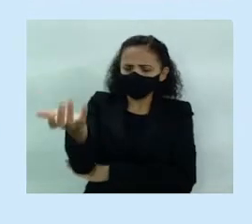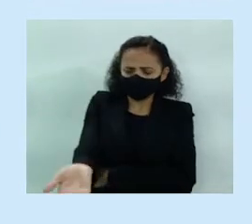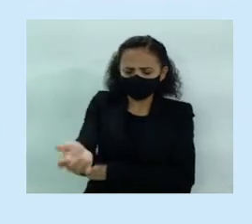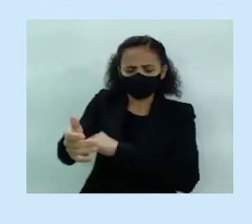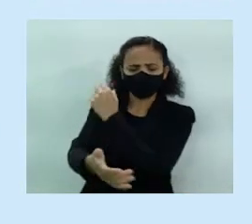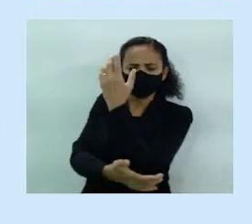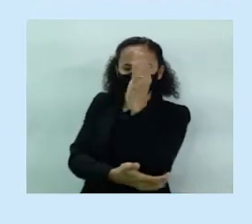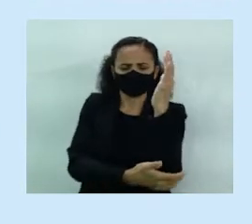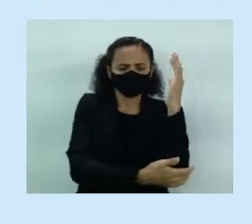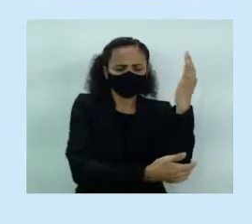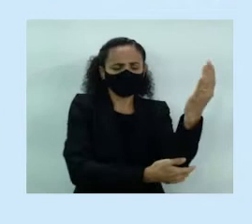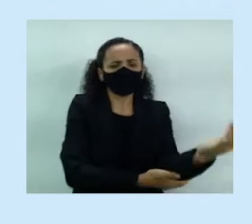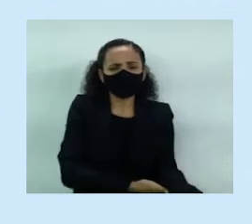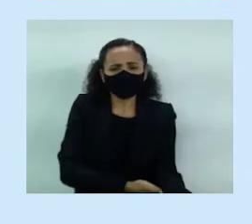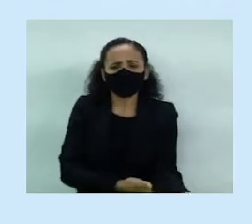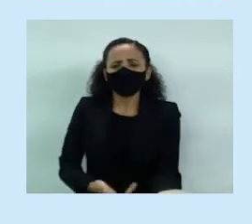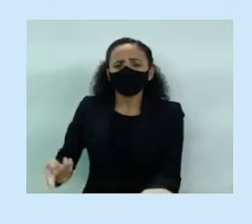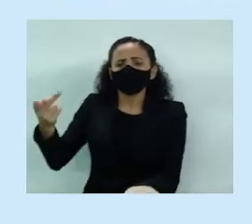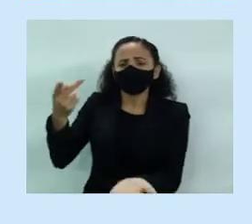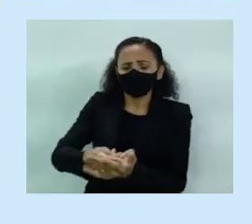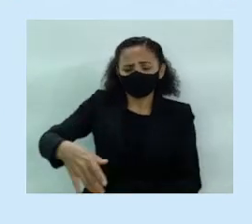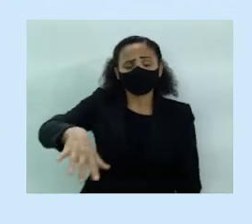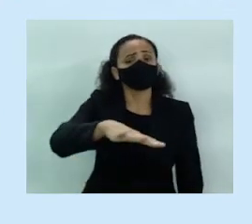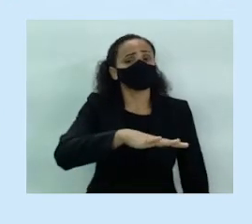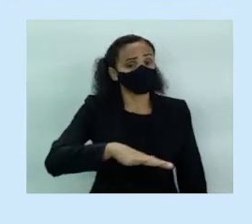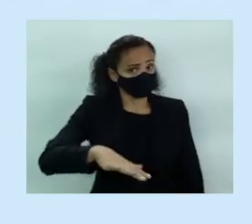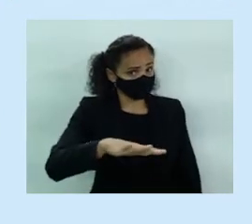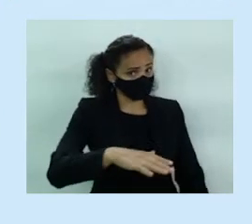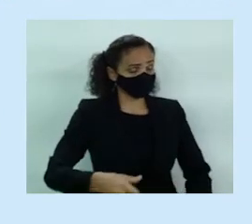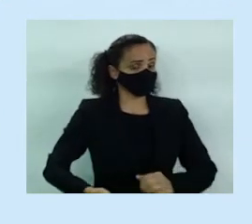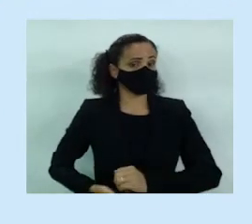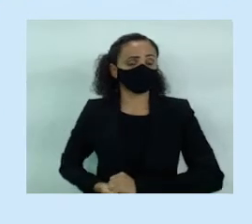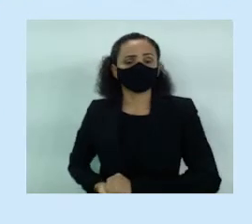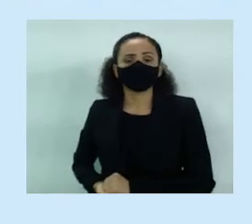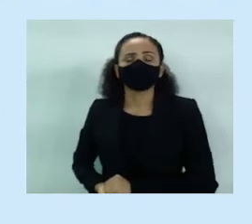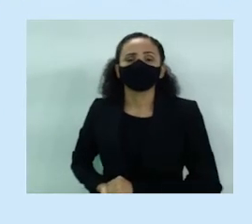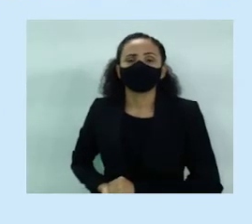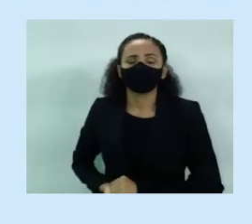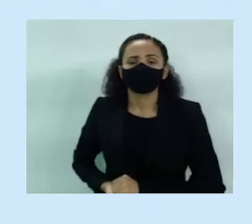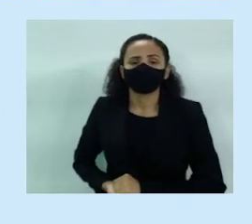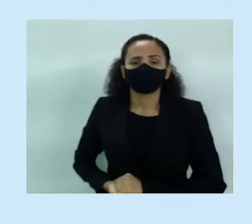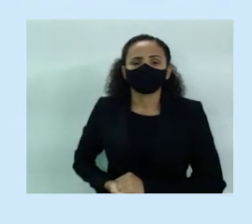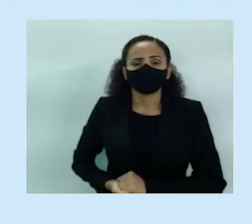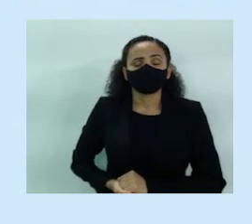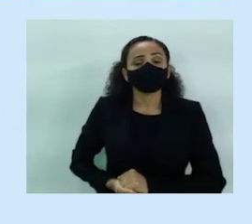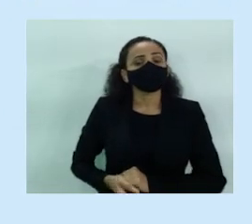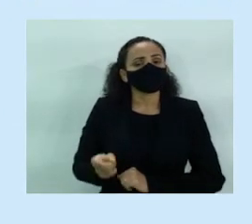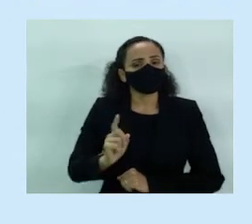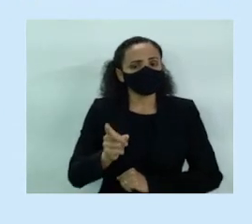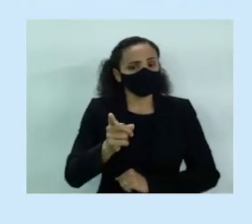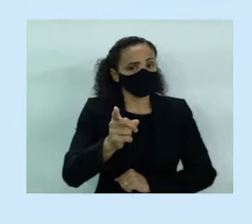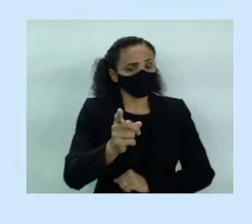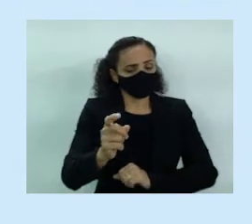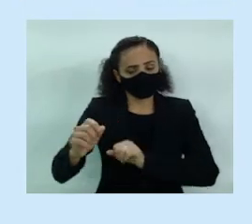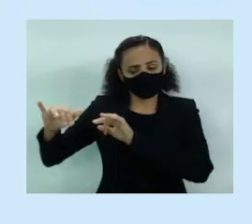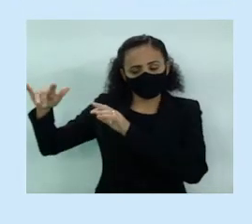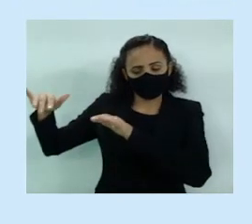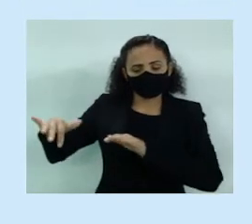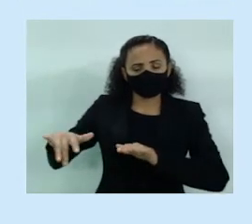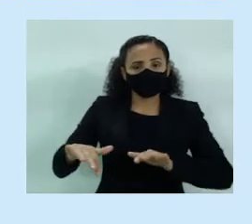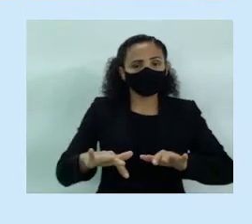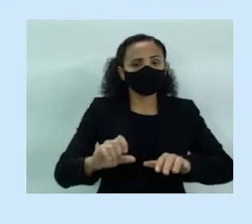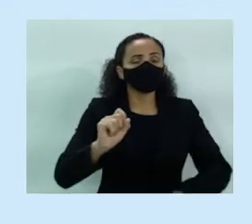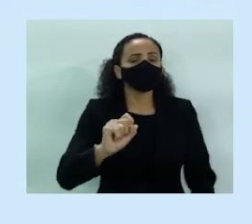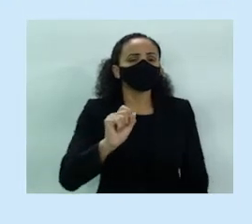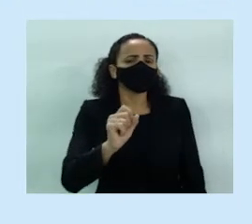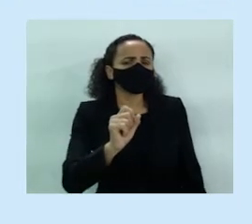N situações que acontecem com os furacões, tá certo? Vamos lá. Mais um desastre natural, que é a seca, que